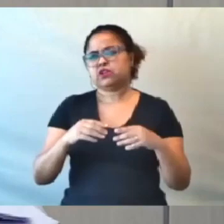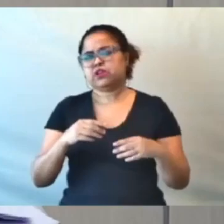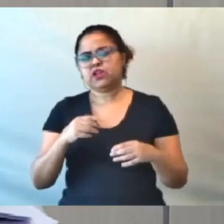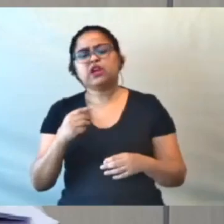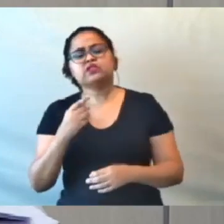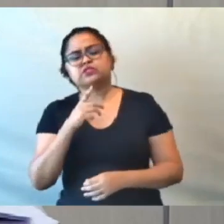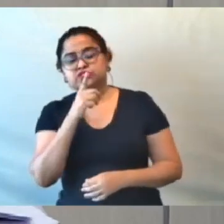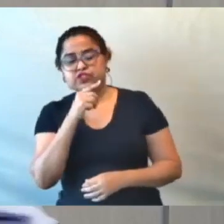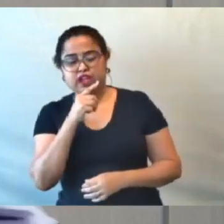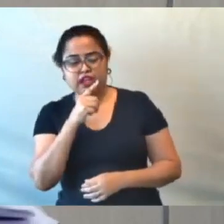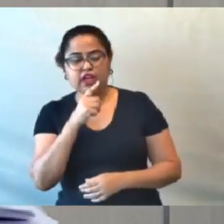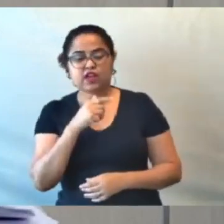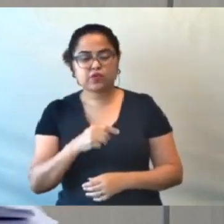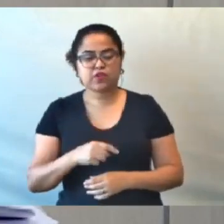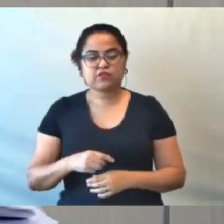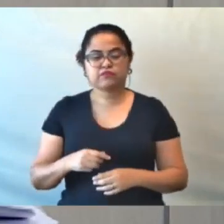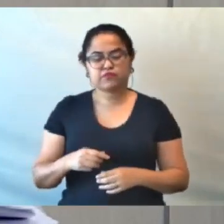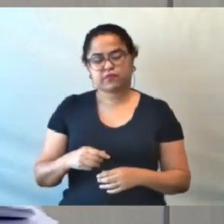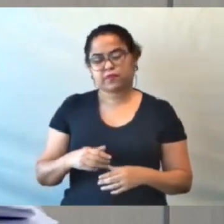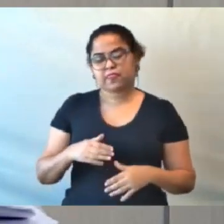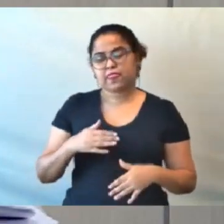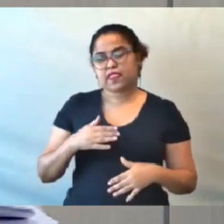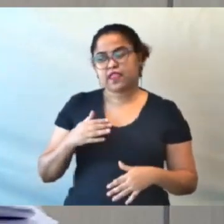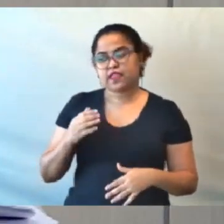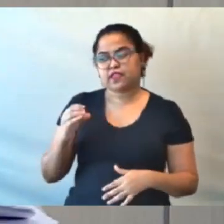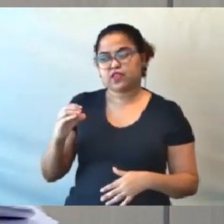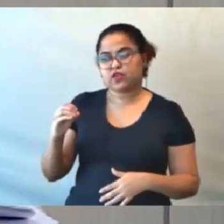Bem, no relatório também tem